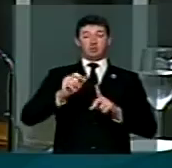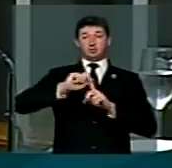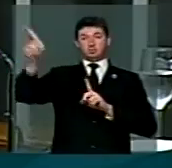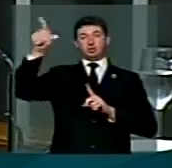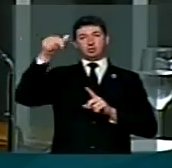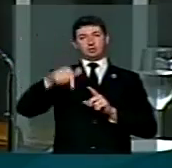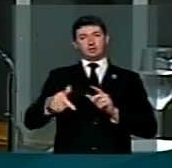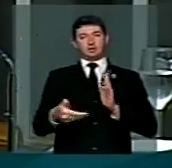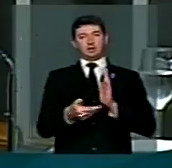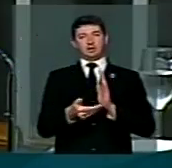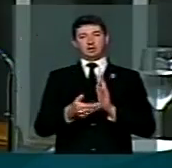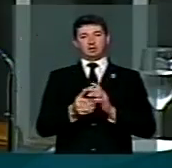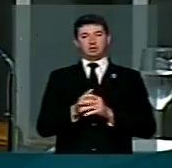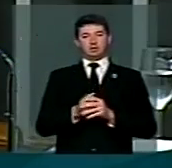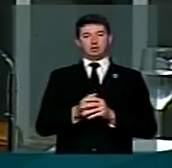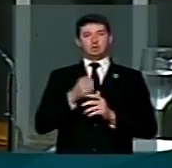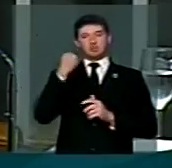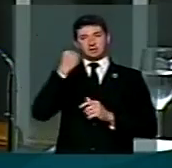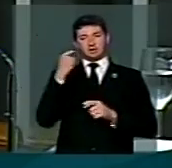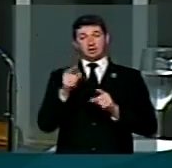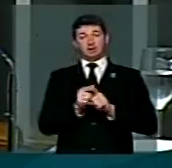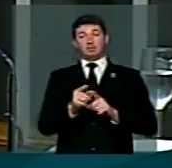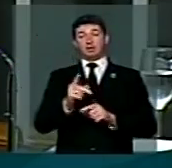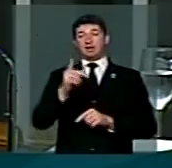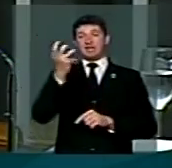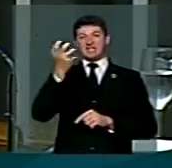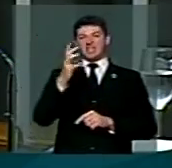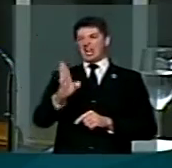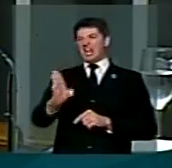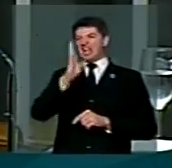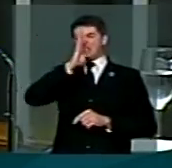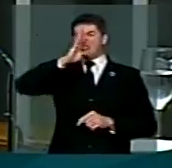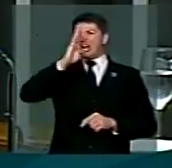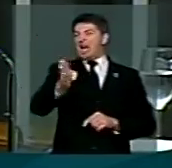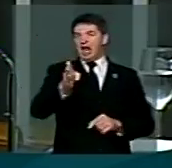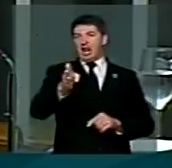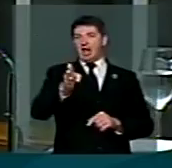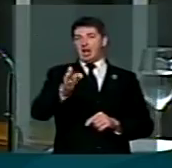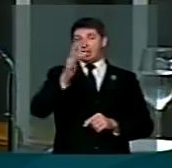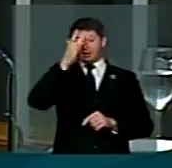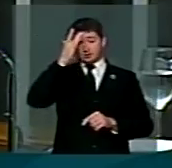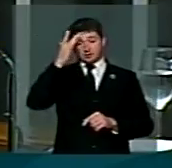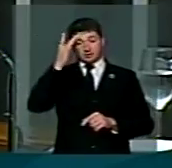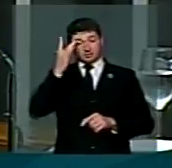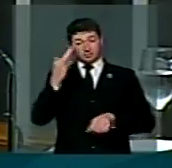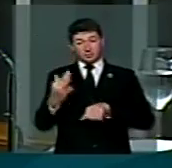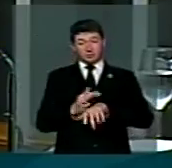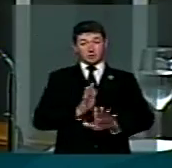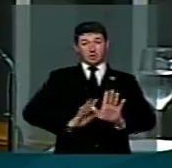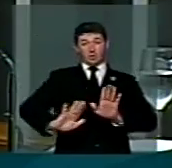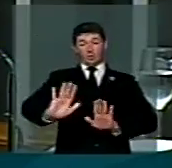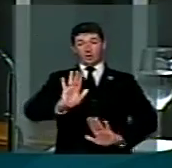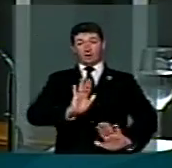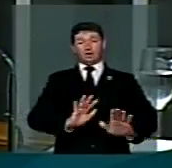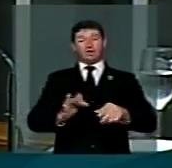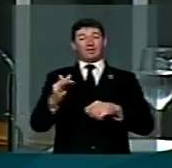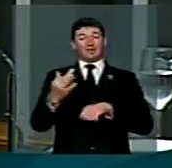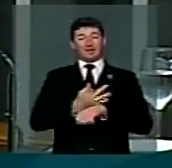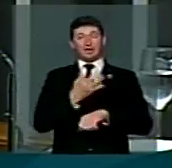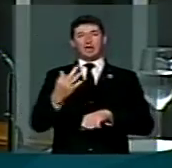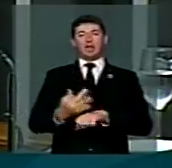cassados, com o propósito de calar a voz dos que resistiam ao arbítrio